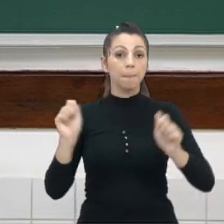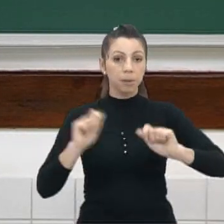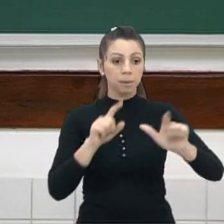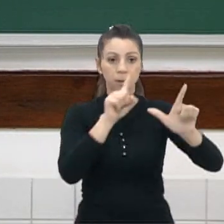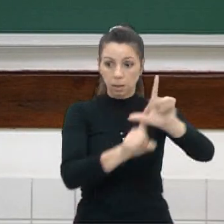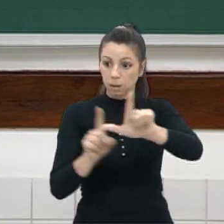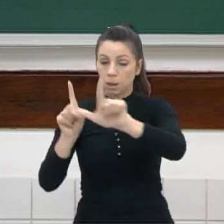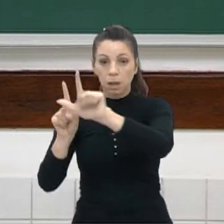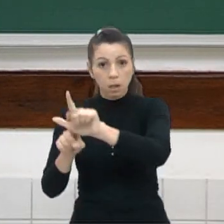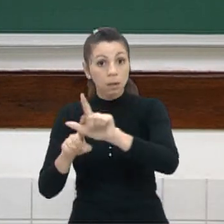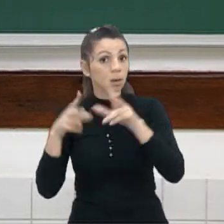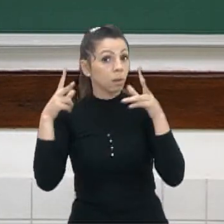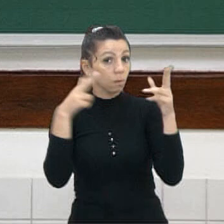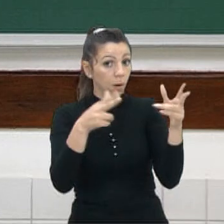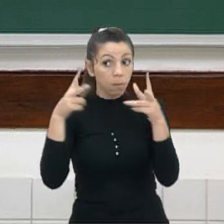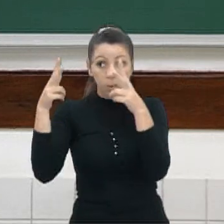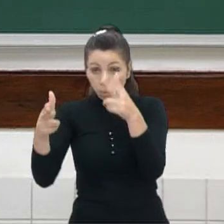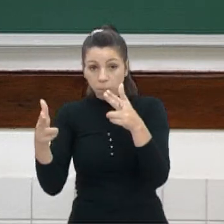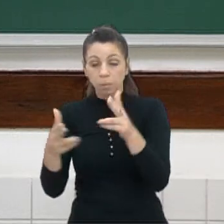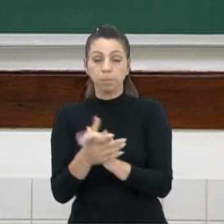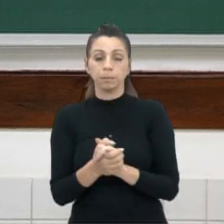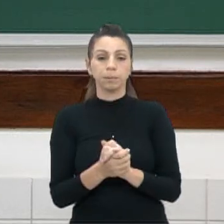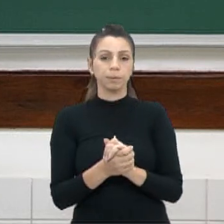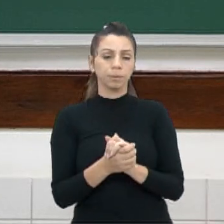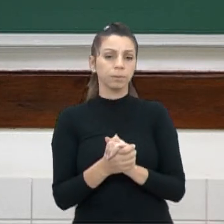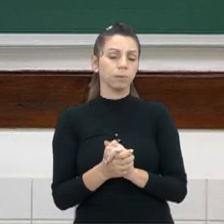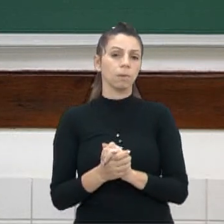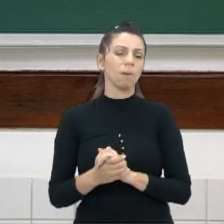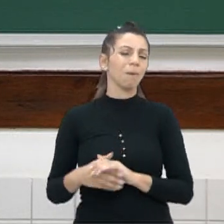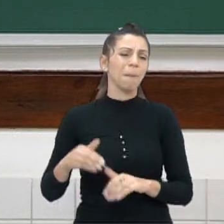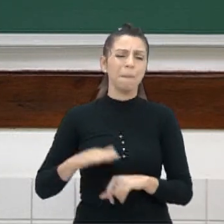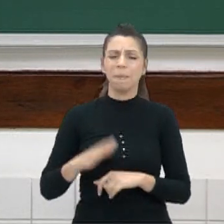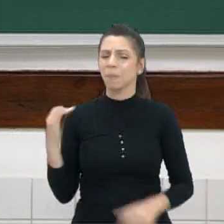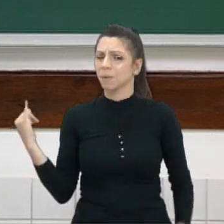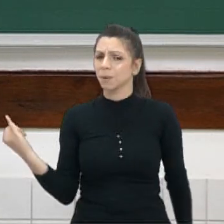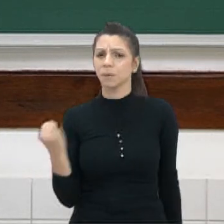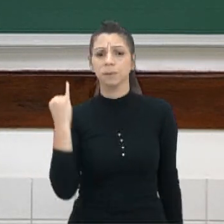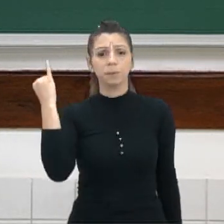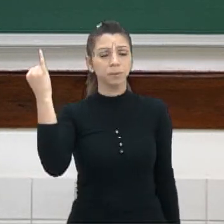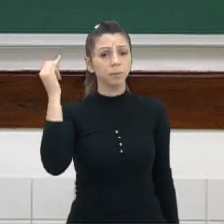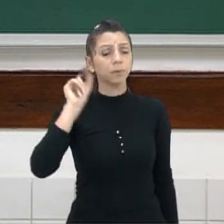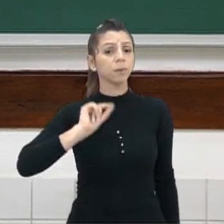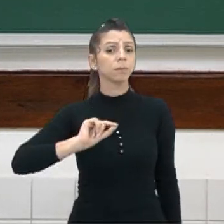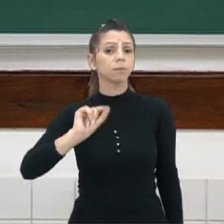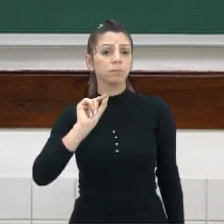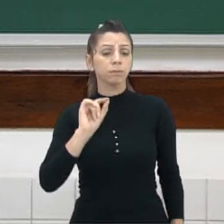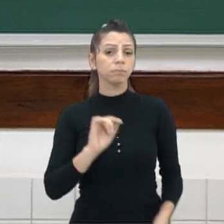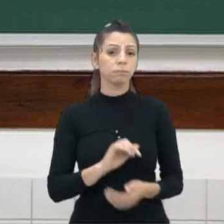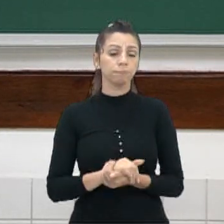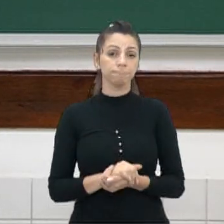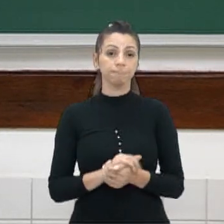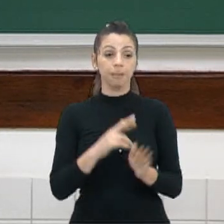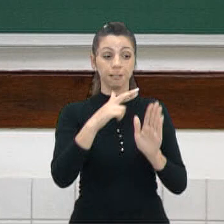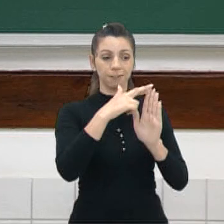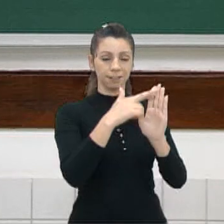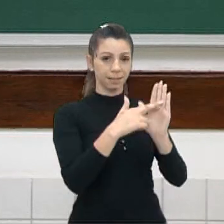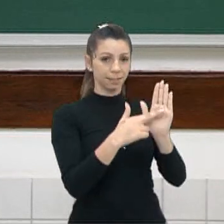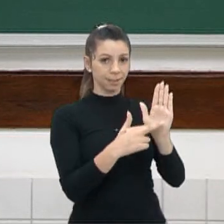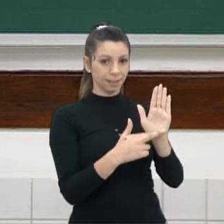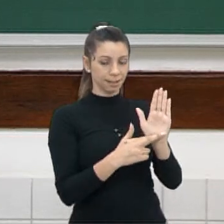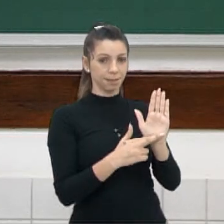repete tudo, tá bom? Uma coisa muito importante, mas que a gente sempre enrosca, regra de